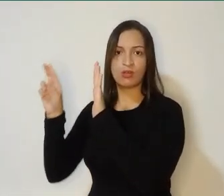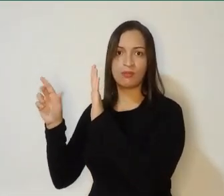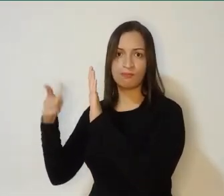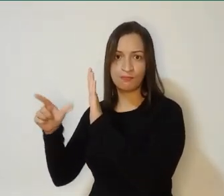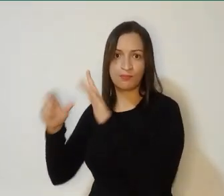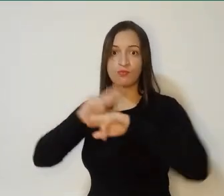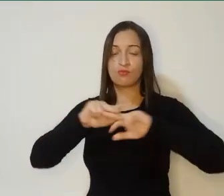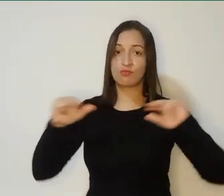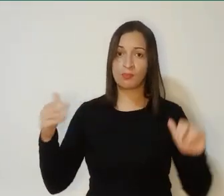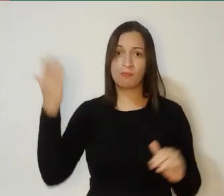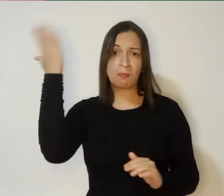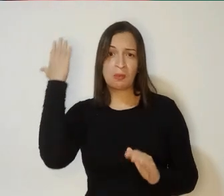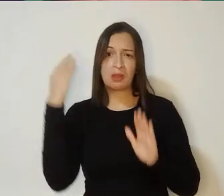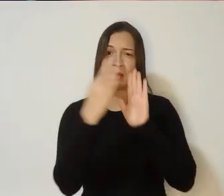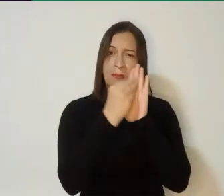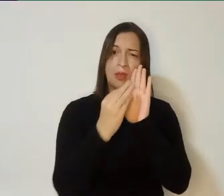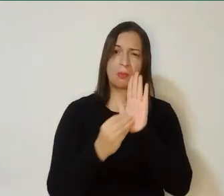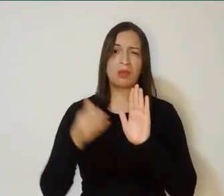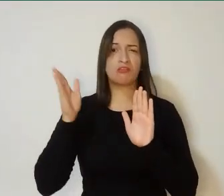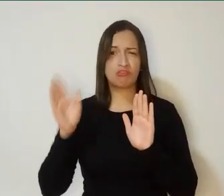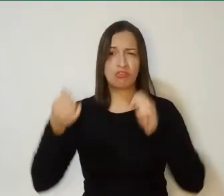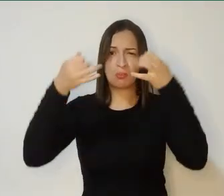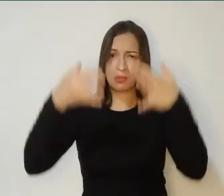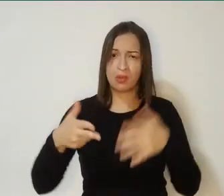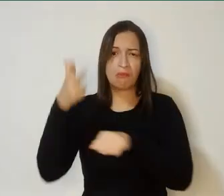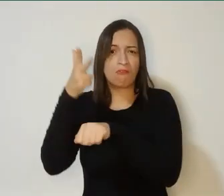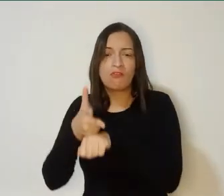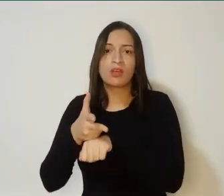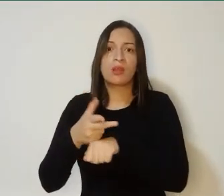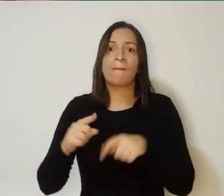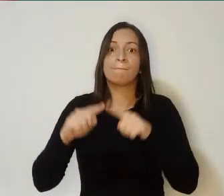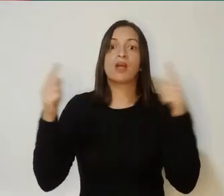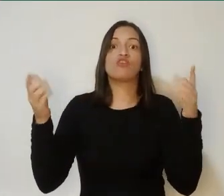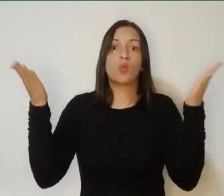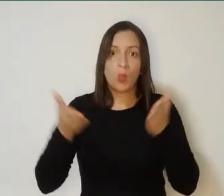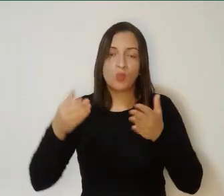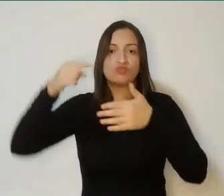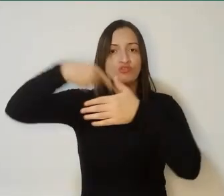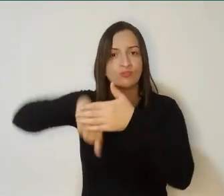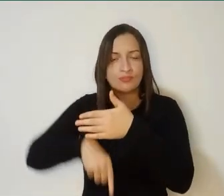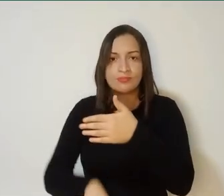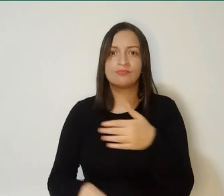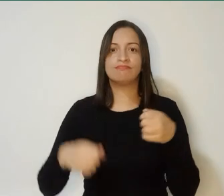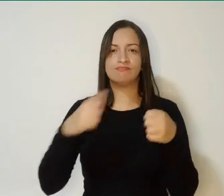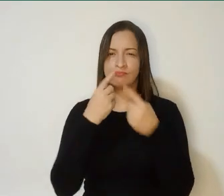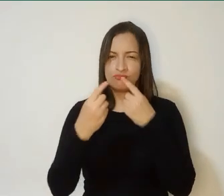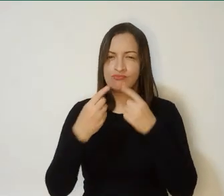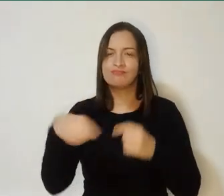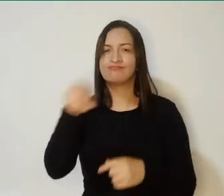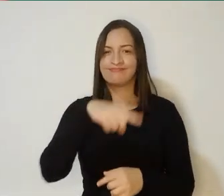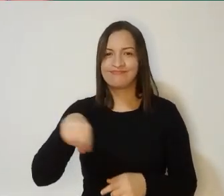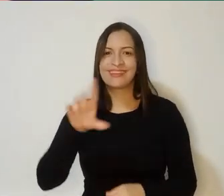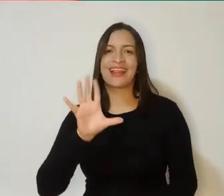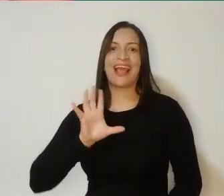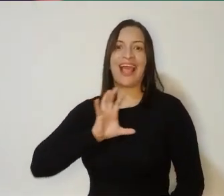literário e o texto não literário. Eu já falei sobre isso em vários vídeos, citando coisas como essa, mas vamos conversar um pouquinho mais a fundo